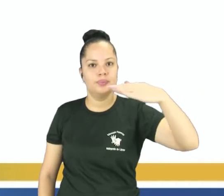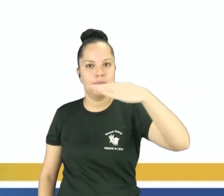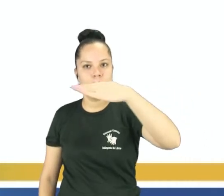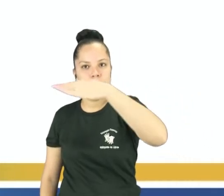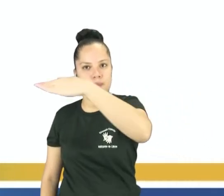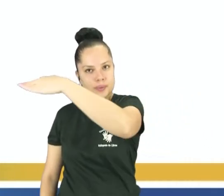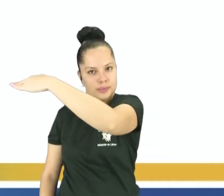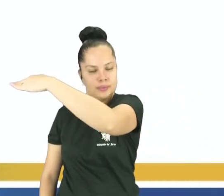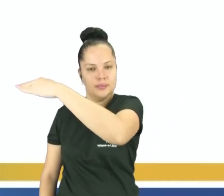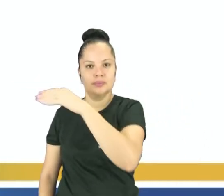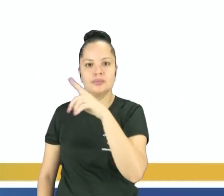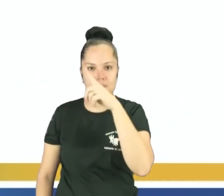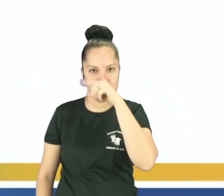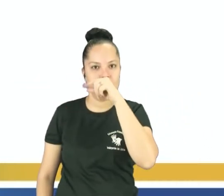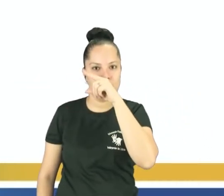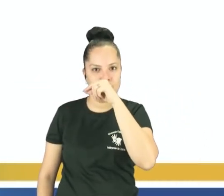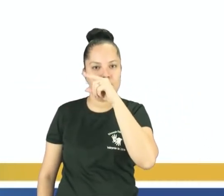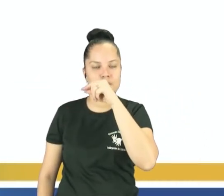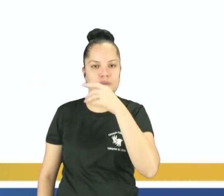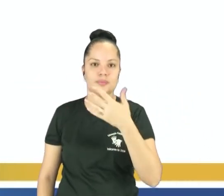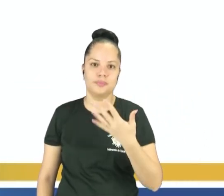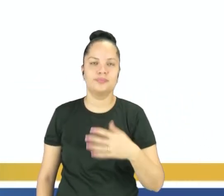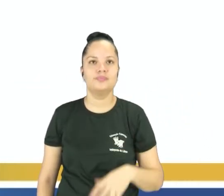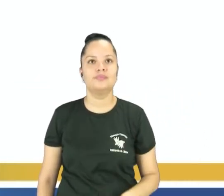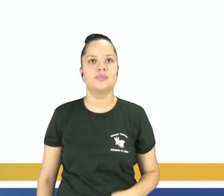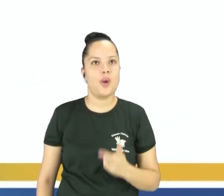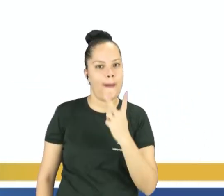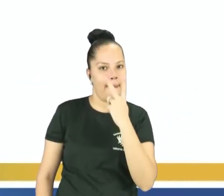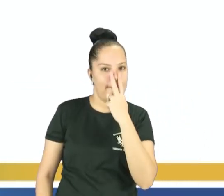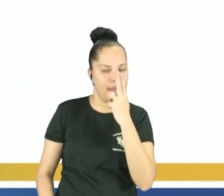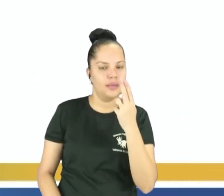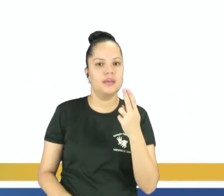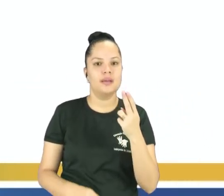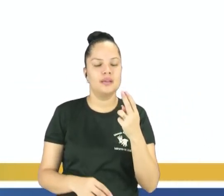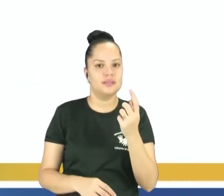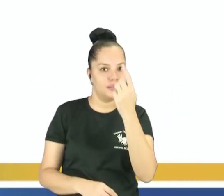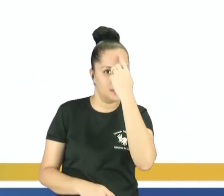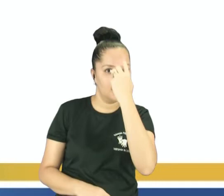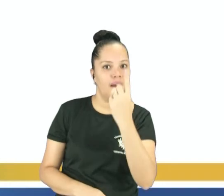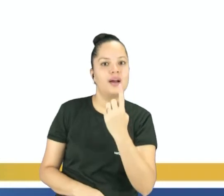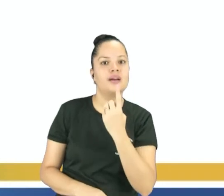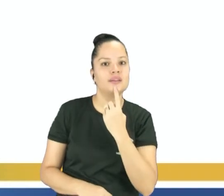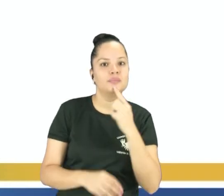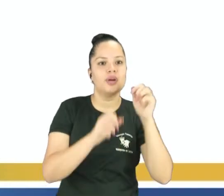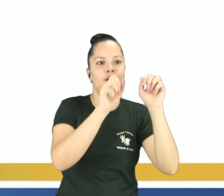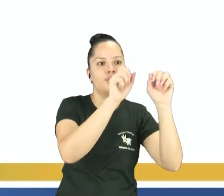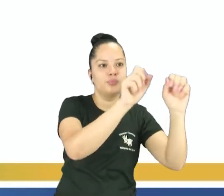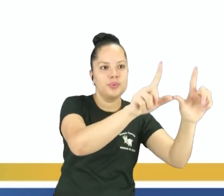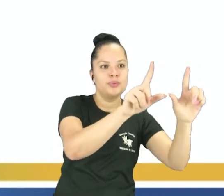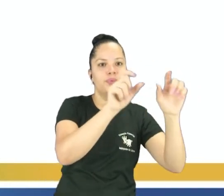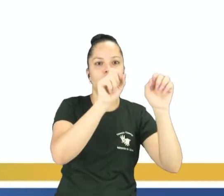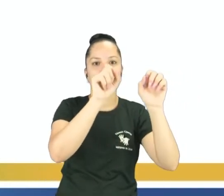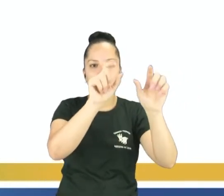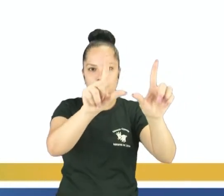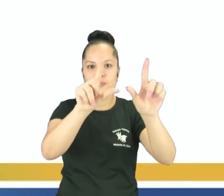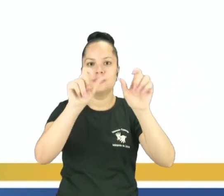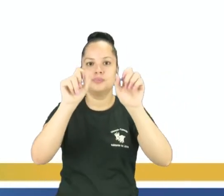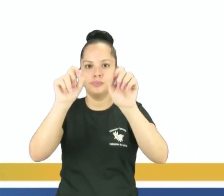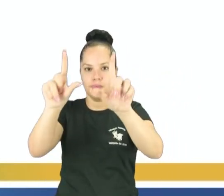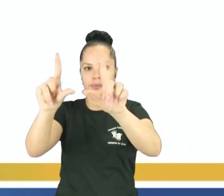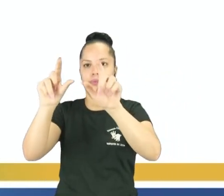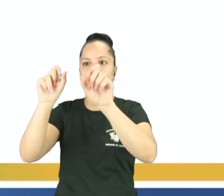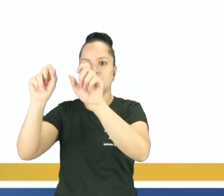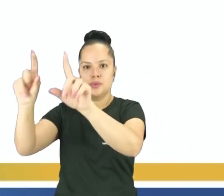mais um pouquinho, temos o terceiro pássaro. Ou seja, é como se eu estivesse replicando esses pássaros, tivesse produzindo novos pássaros a partir